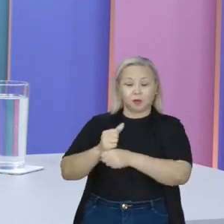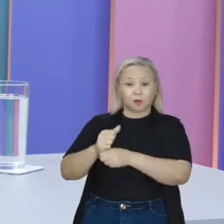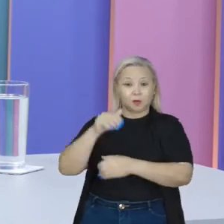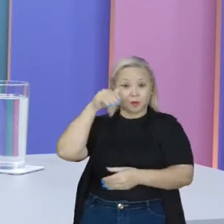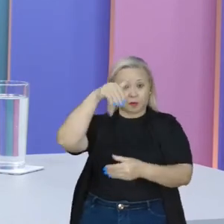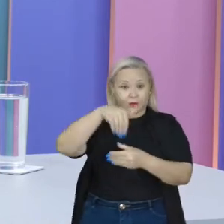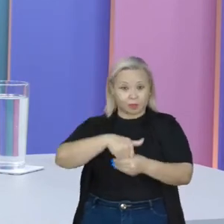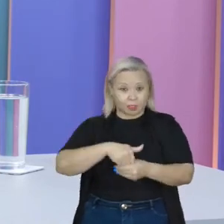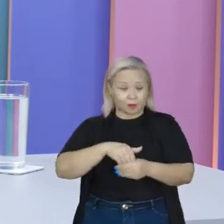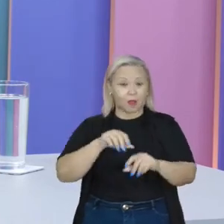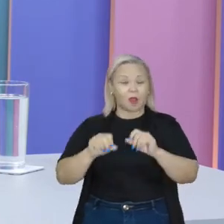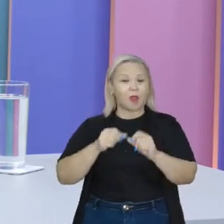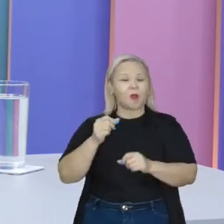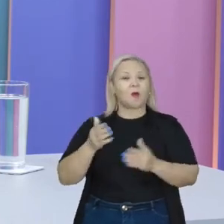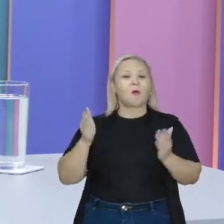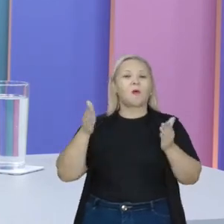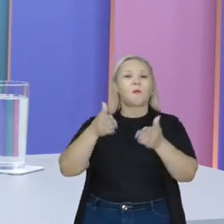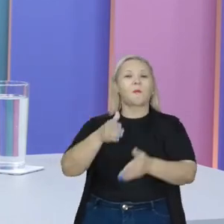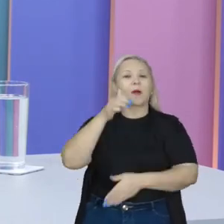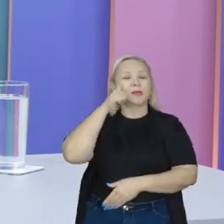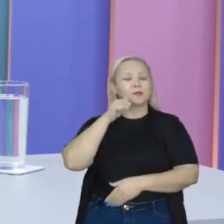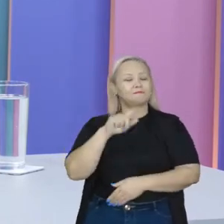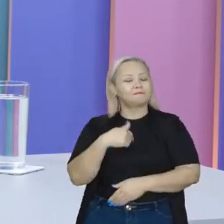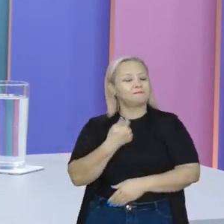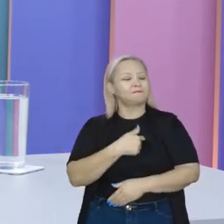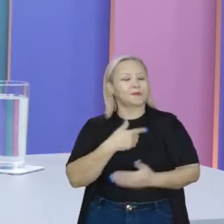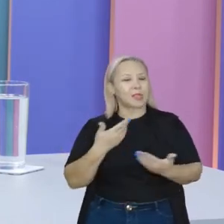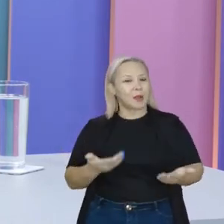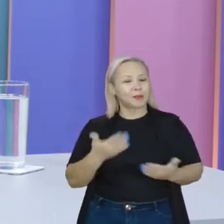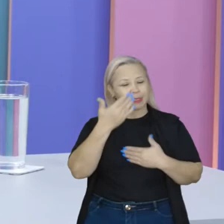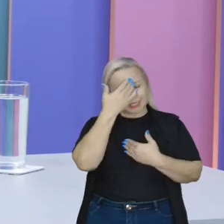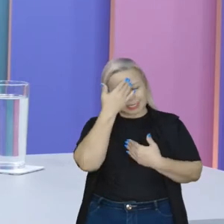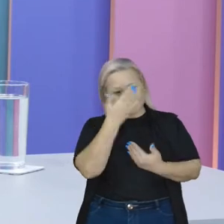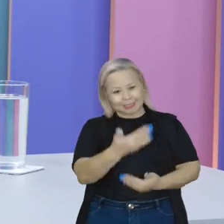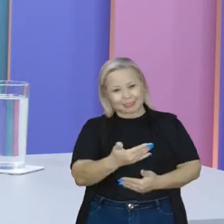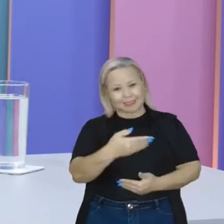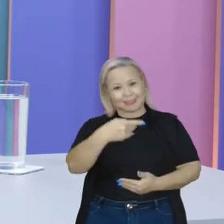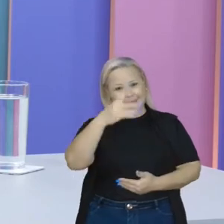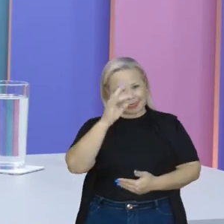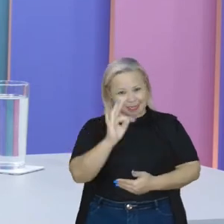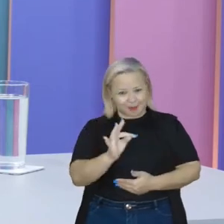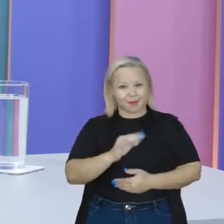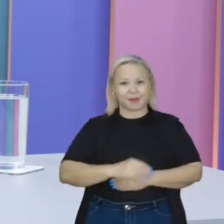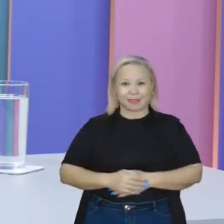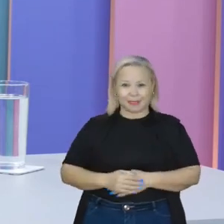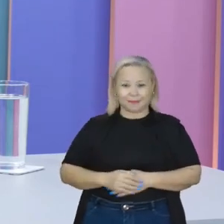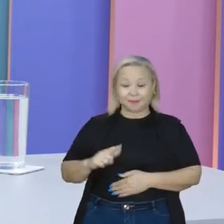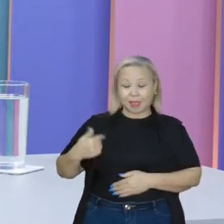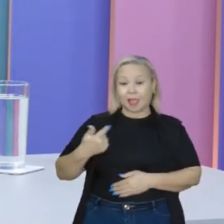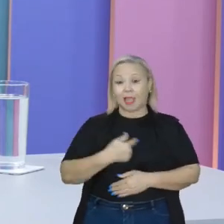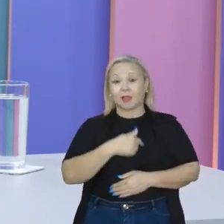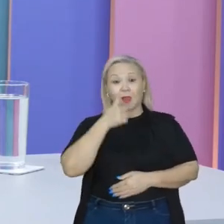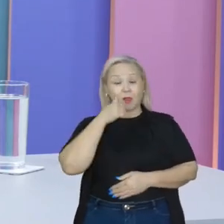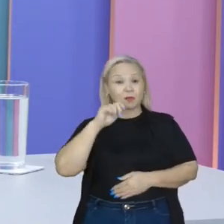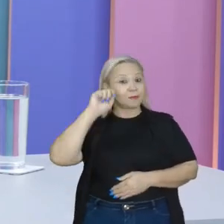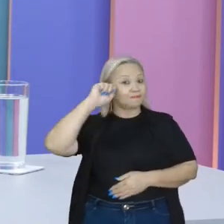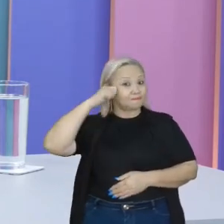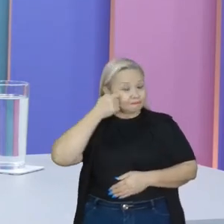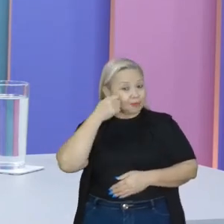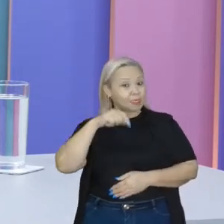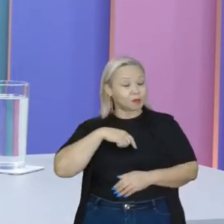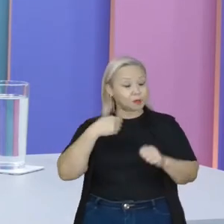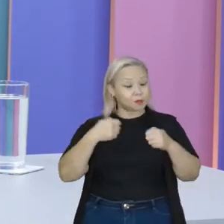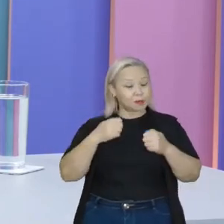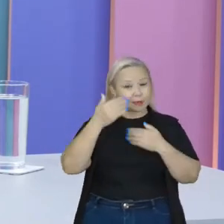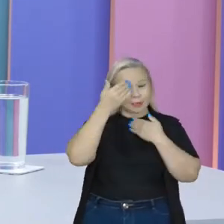eleitoral para as mulheres, a gente tem que agradecer ao Partido dos Trabalhadores, e nós, mulheres negras, temos que